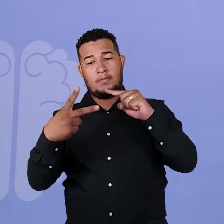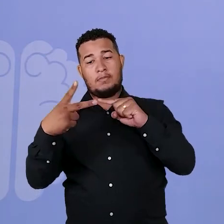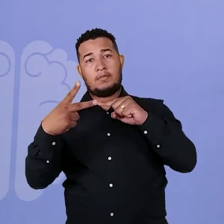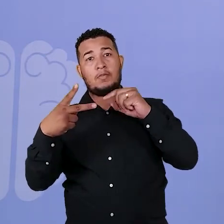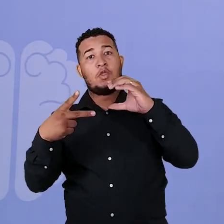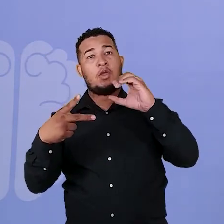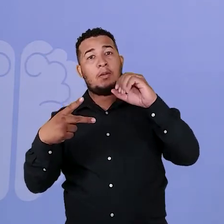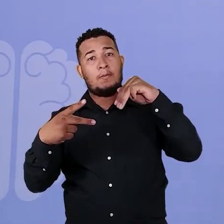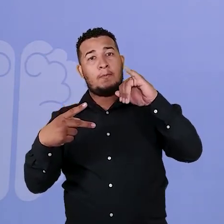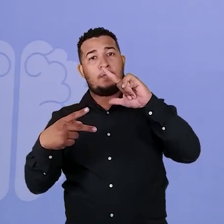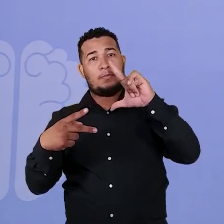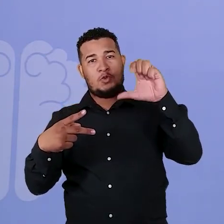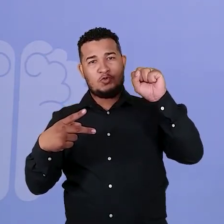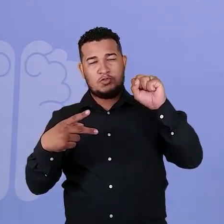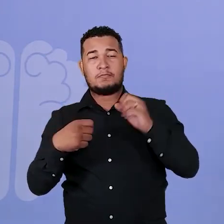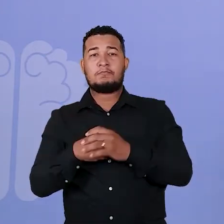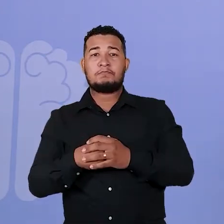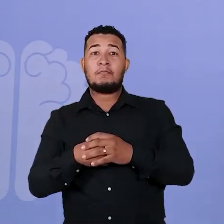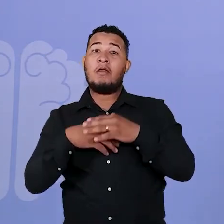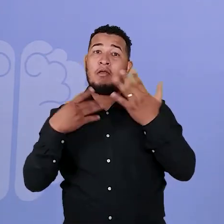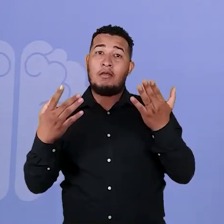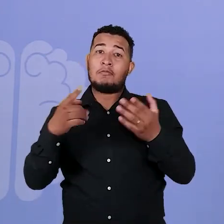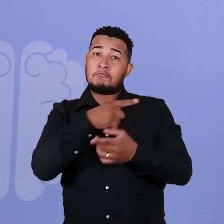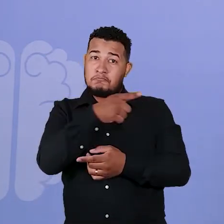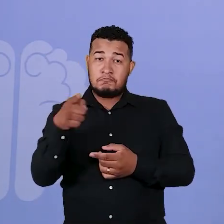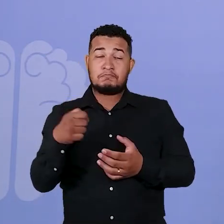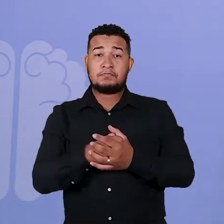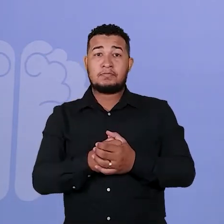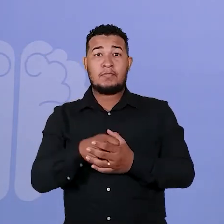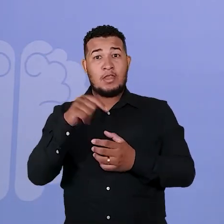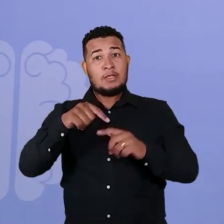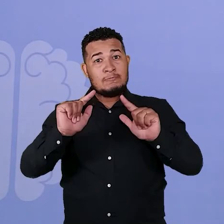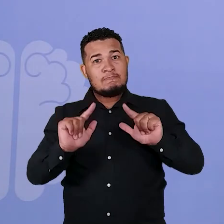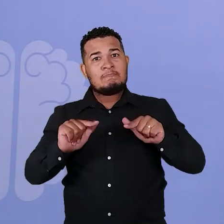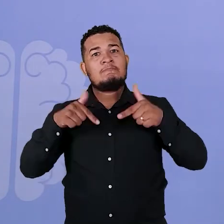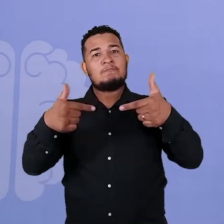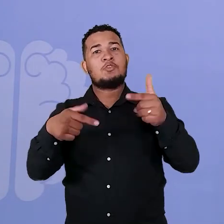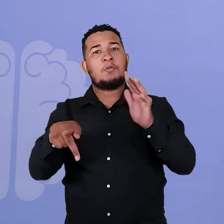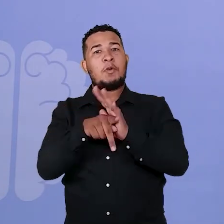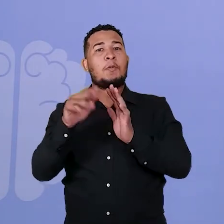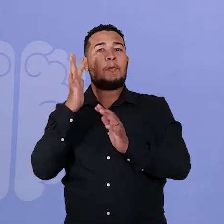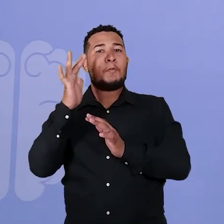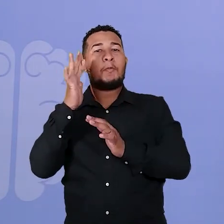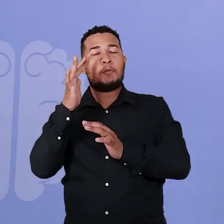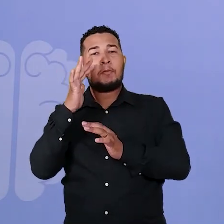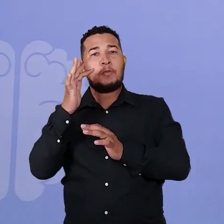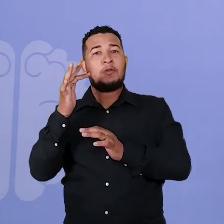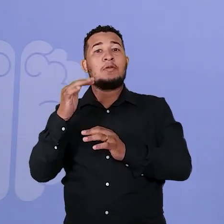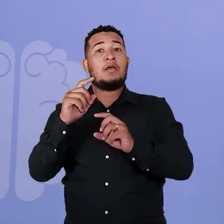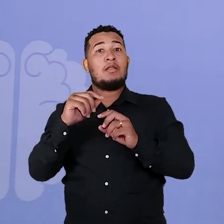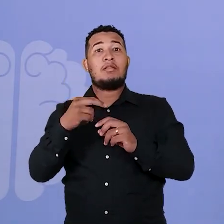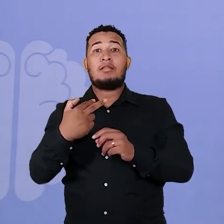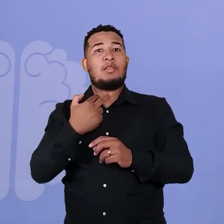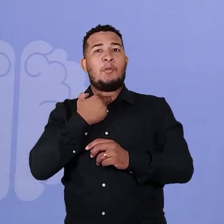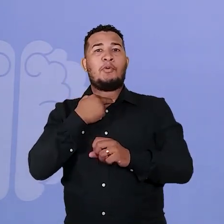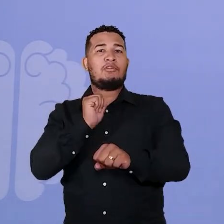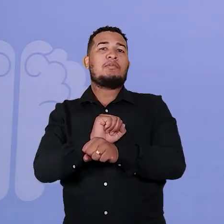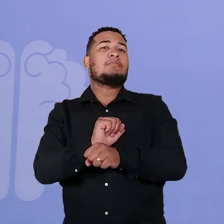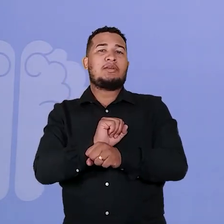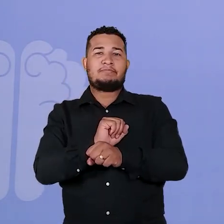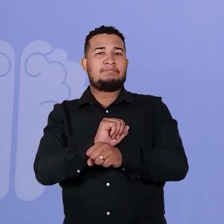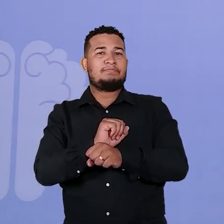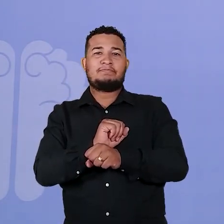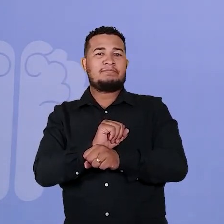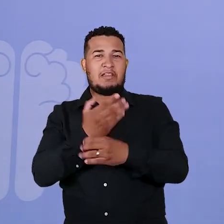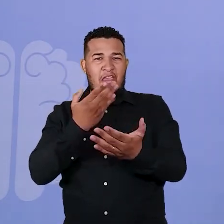e do Charles Mills. Galera, esse esforço de problematizar o mundo não